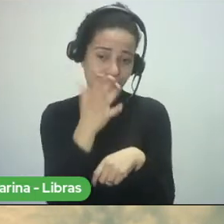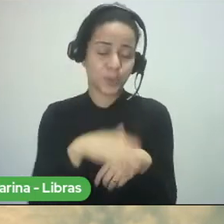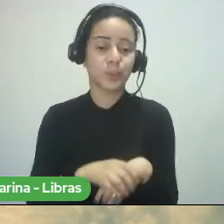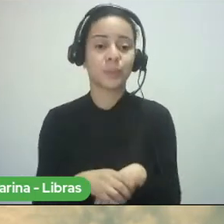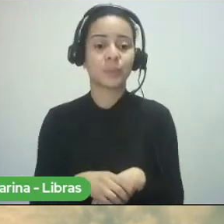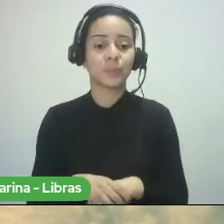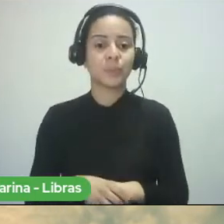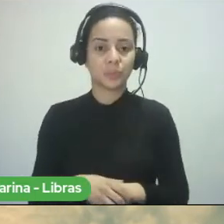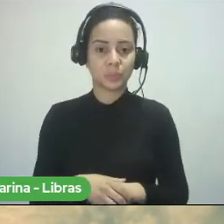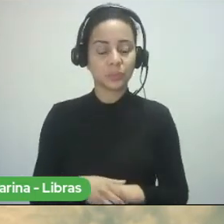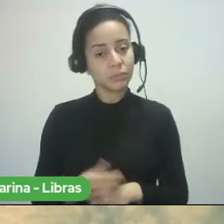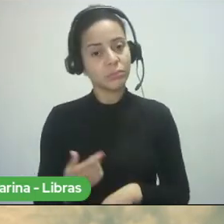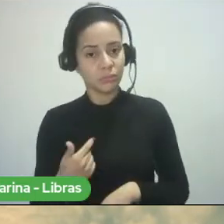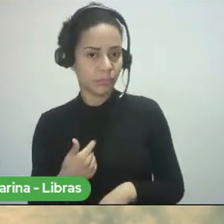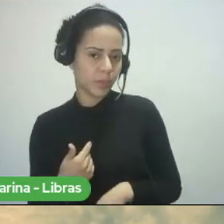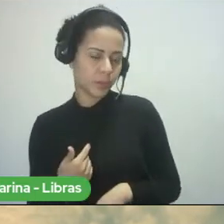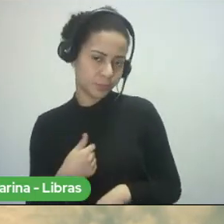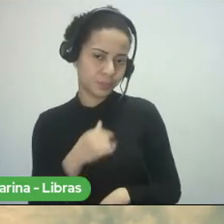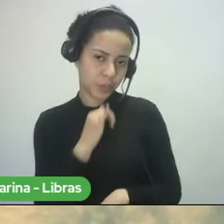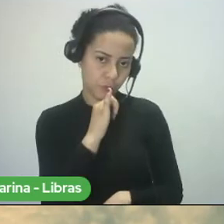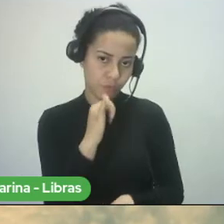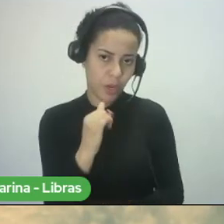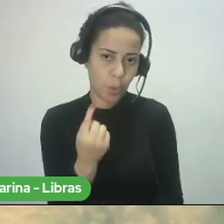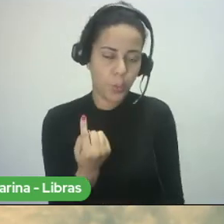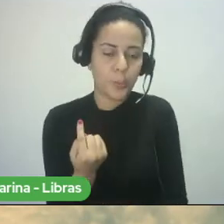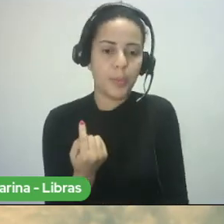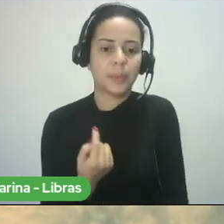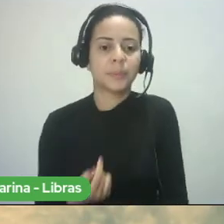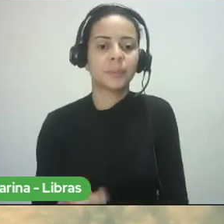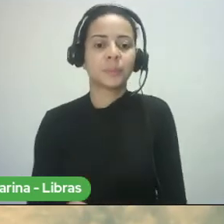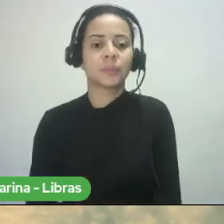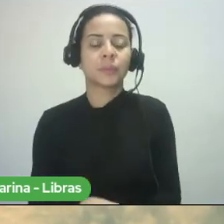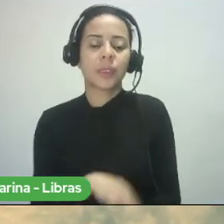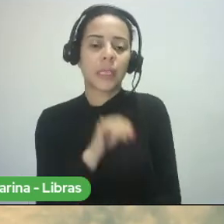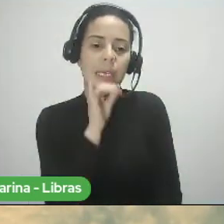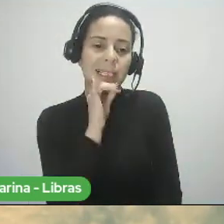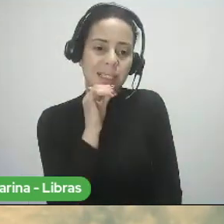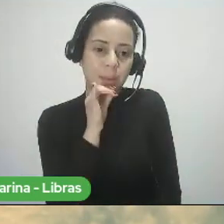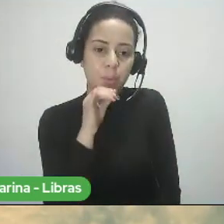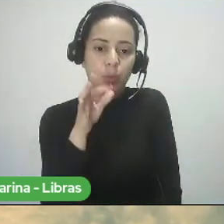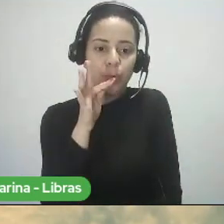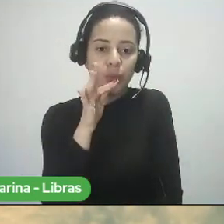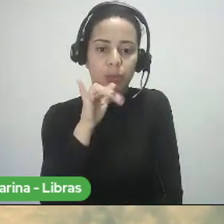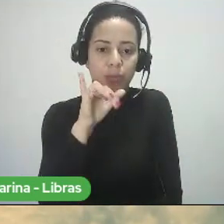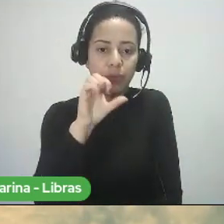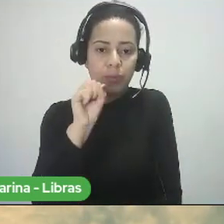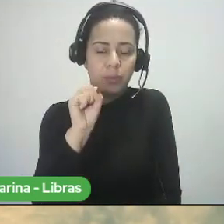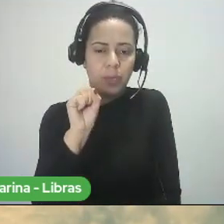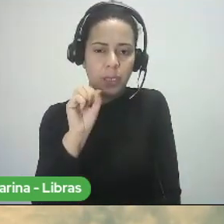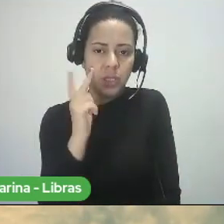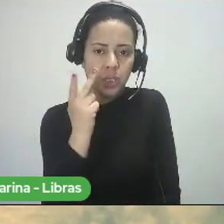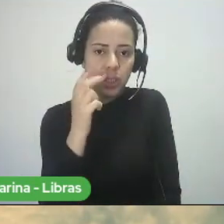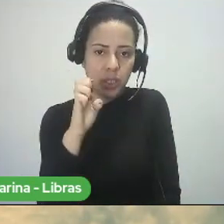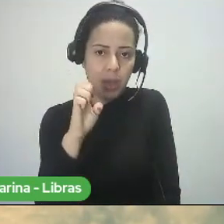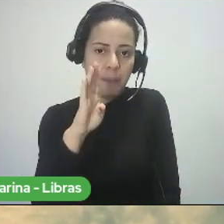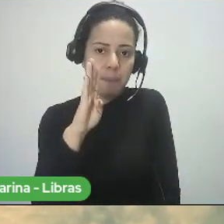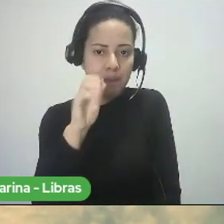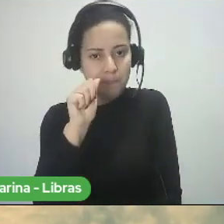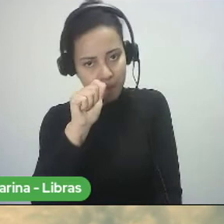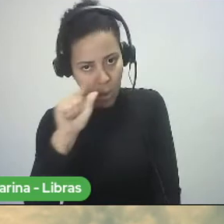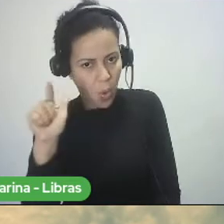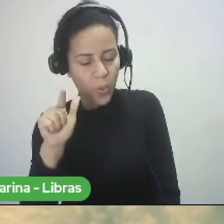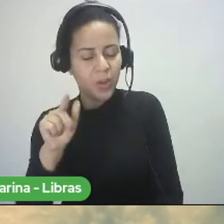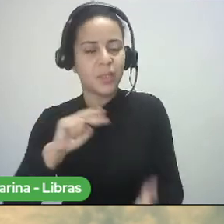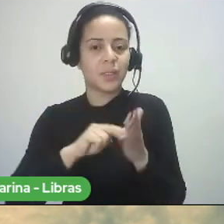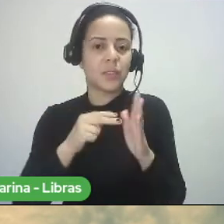mais objetivo na nossa talk, né? Por exemplo, o fishbowl ou a formação de aquário, né? Em que a